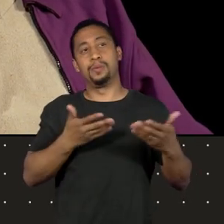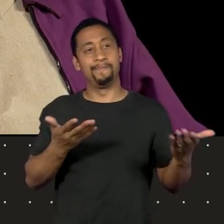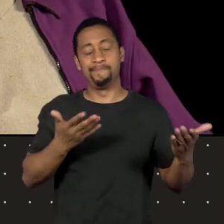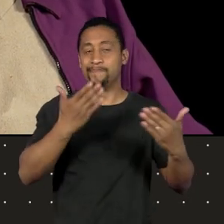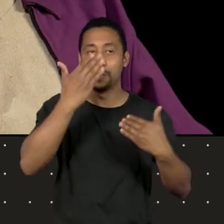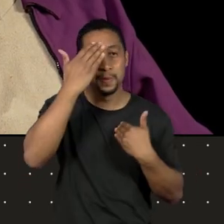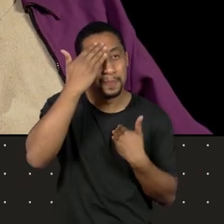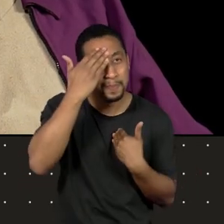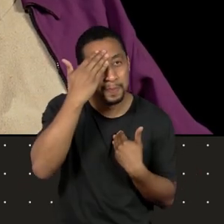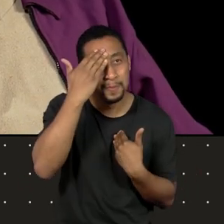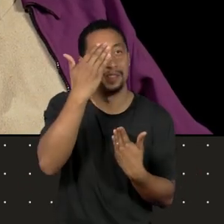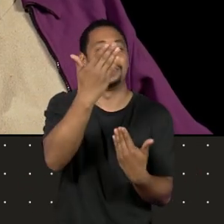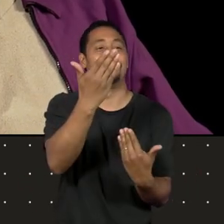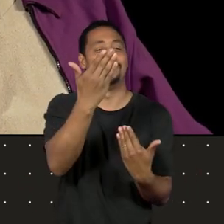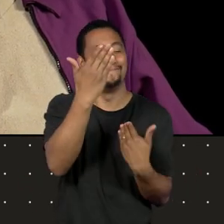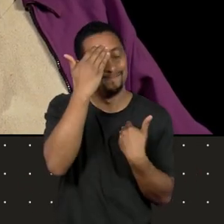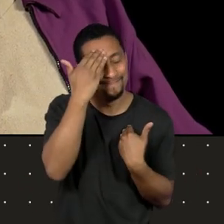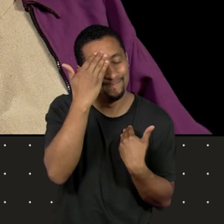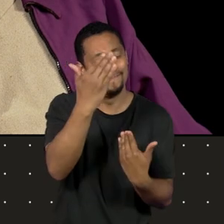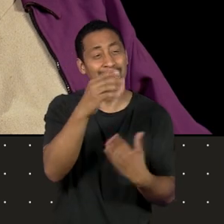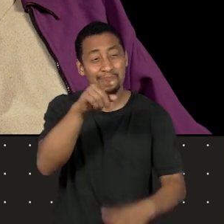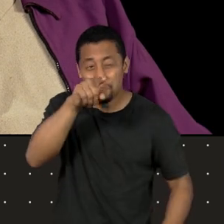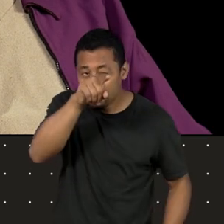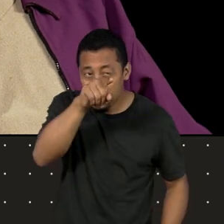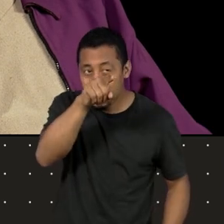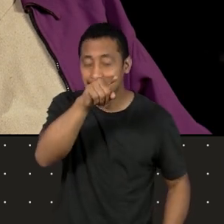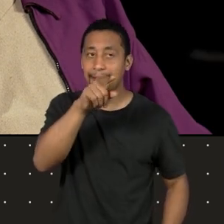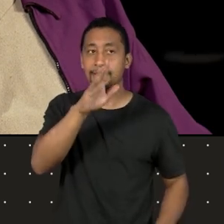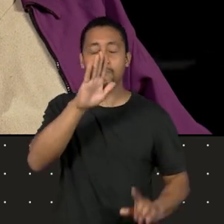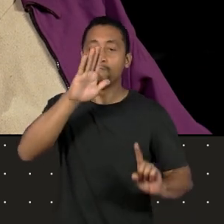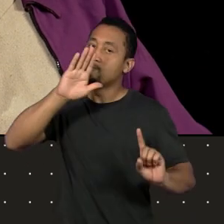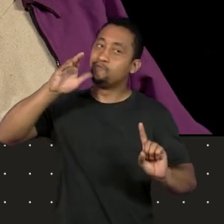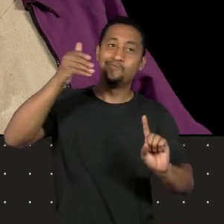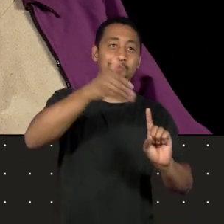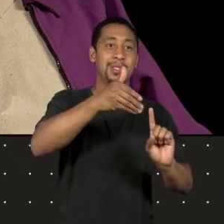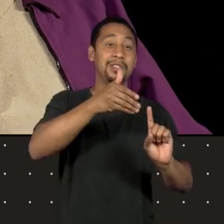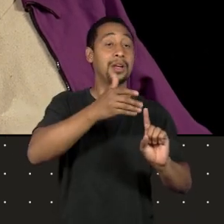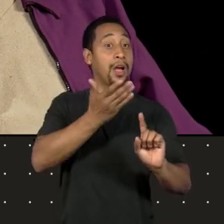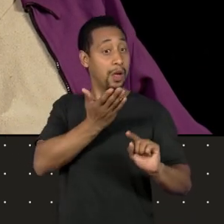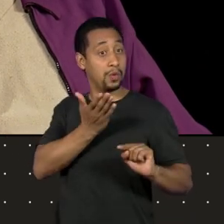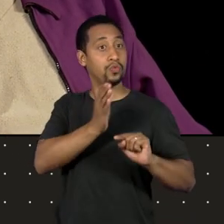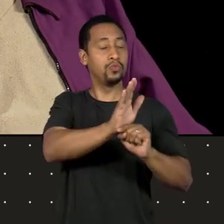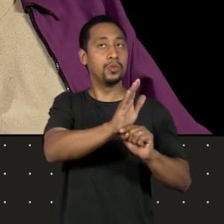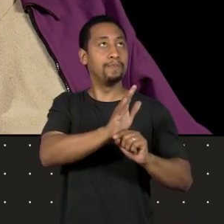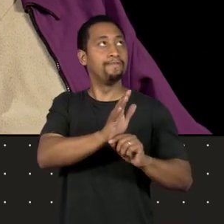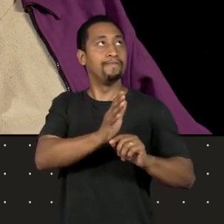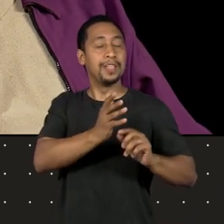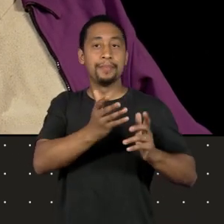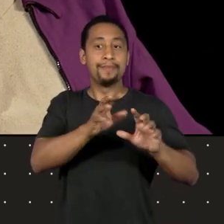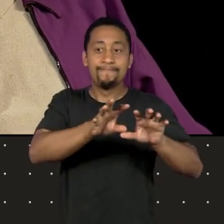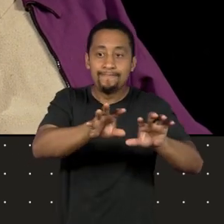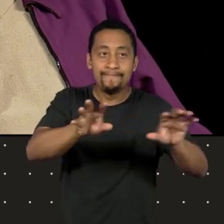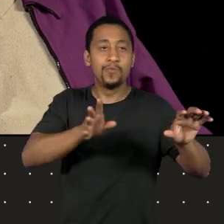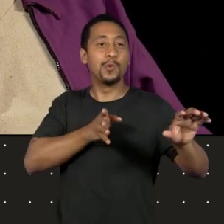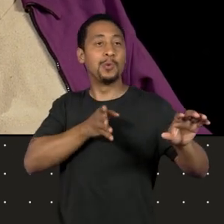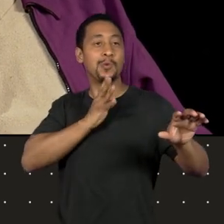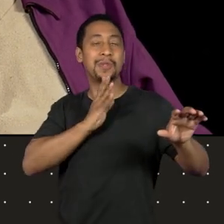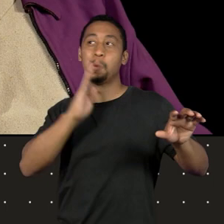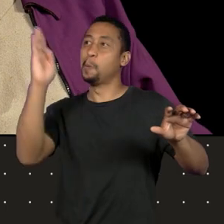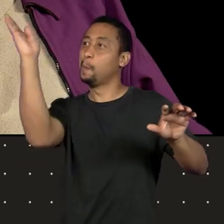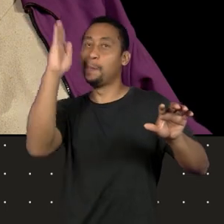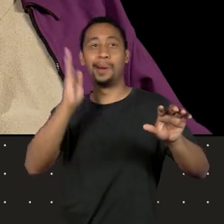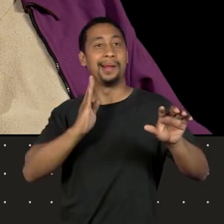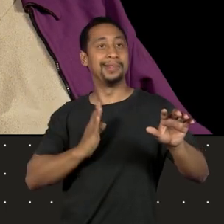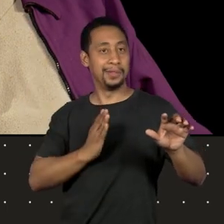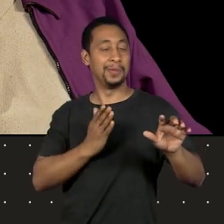obrigado. Obrigado por nos ensinar a conhecer um pouco mais o Brasil pela dança. pela